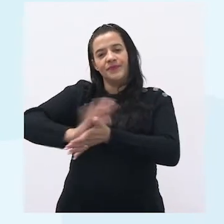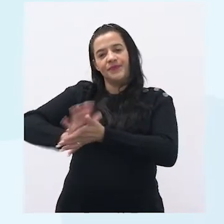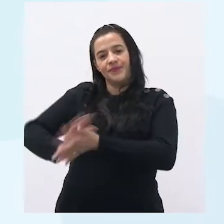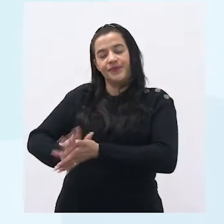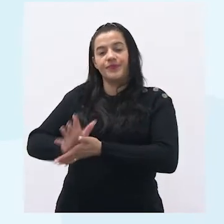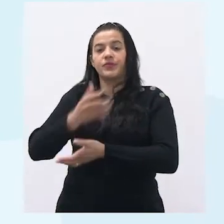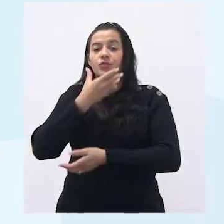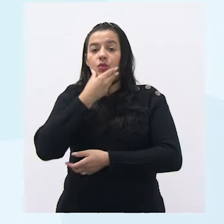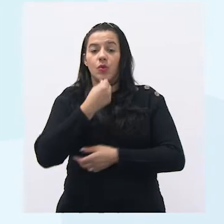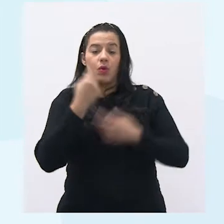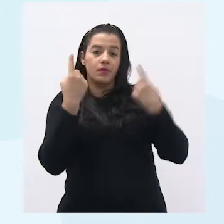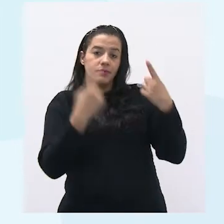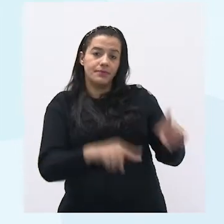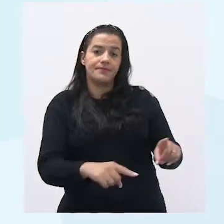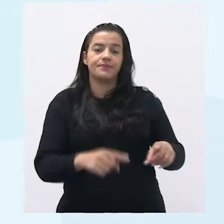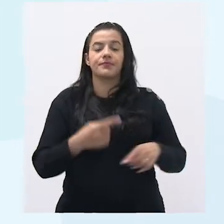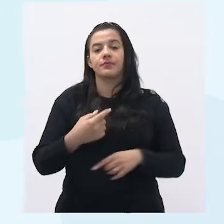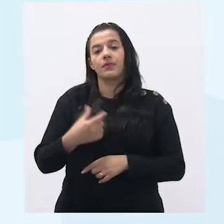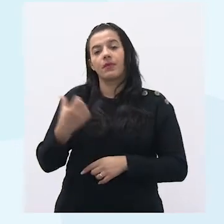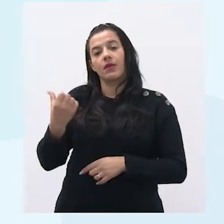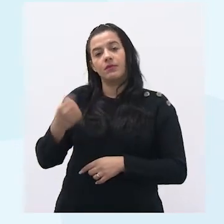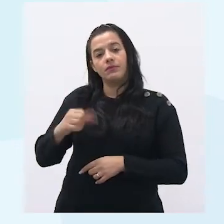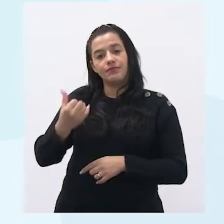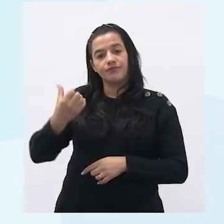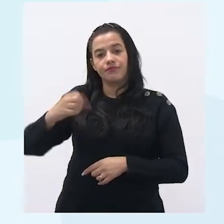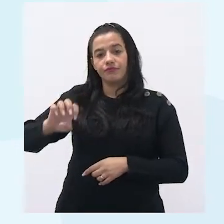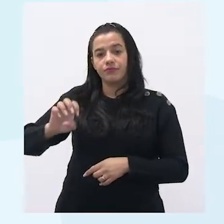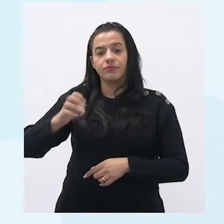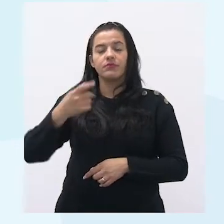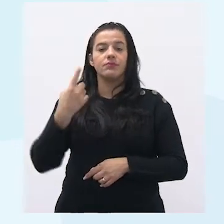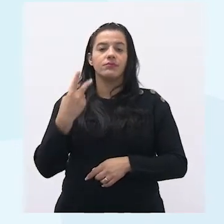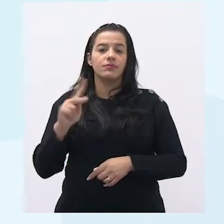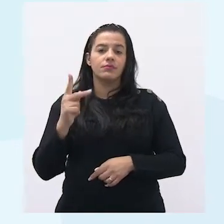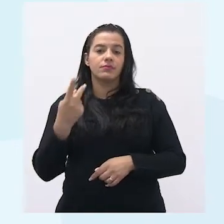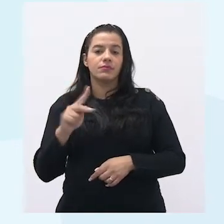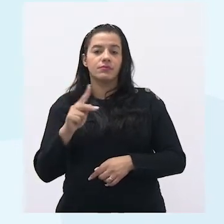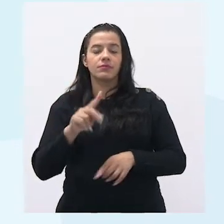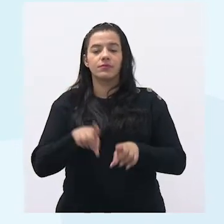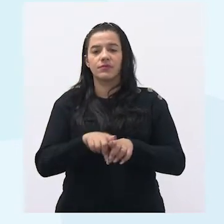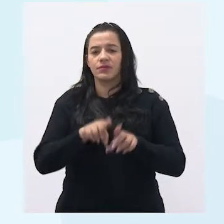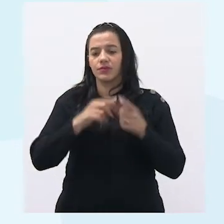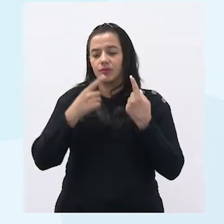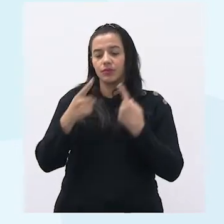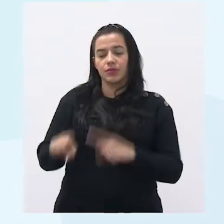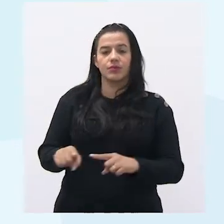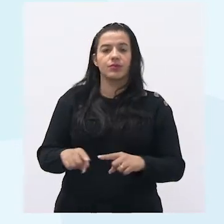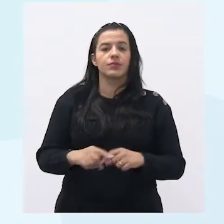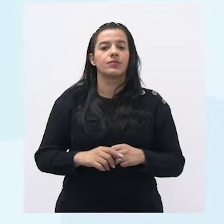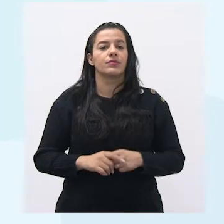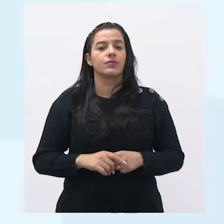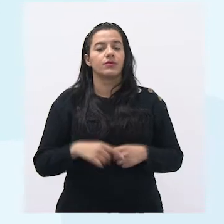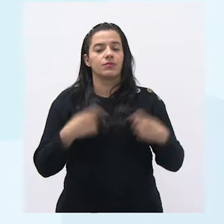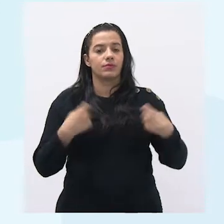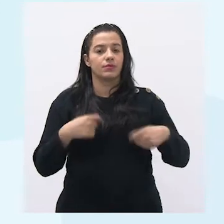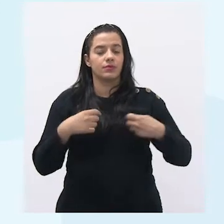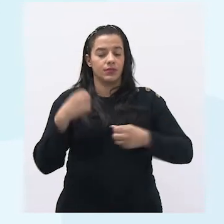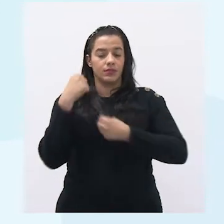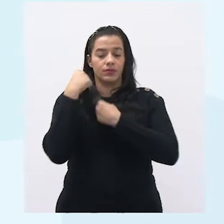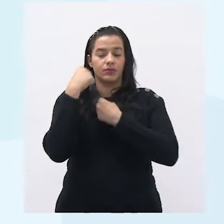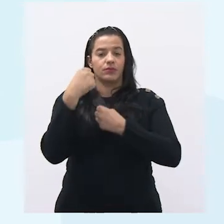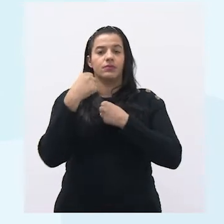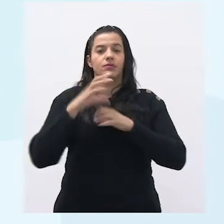machismo, LGBTfobia, e fortalecer, né, o entendimento sobre as